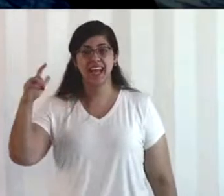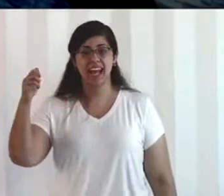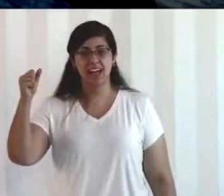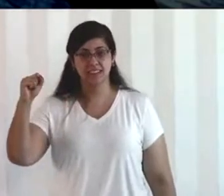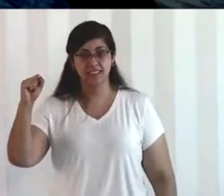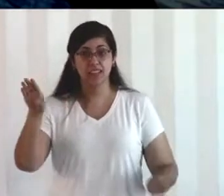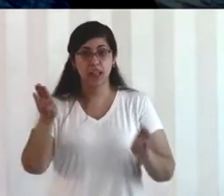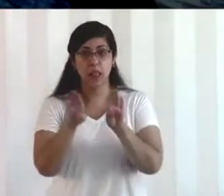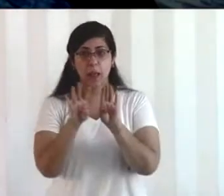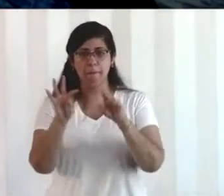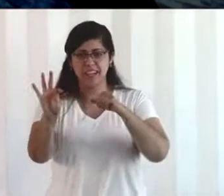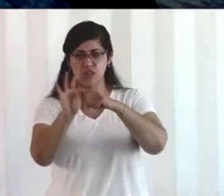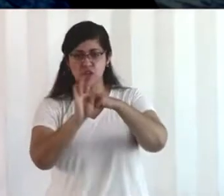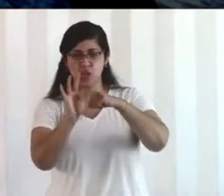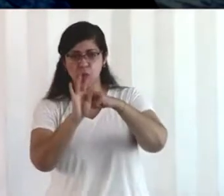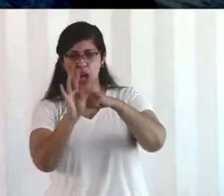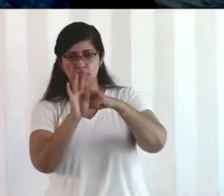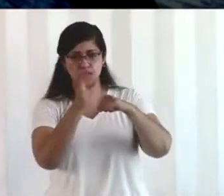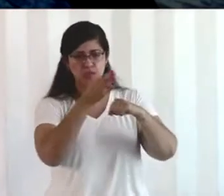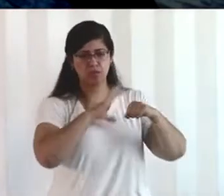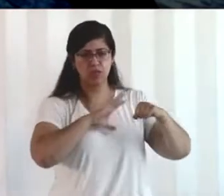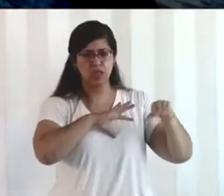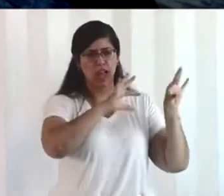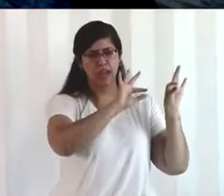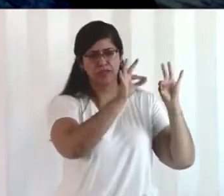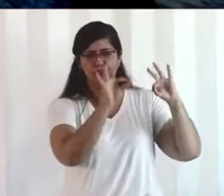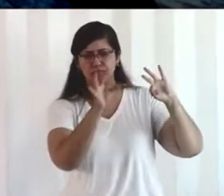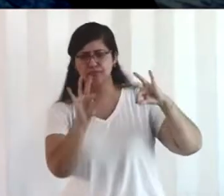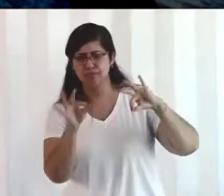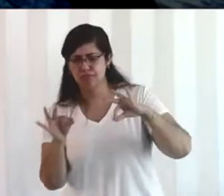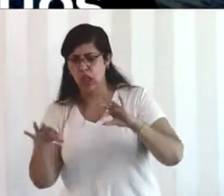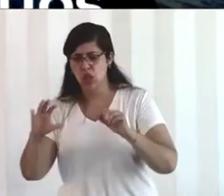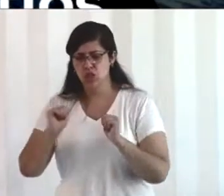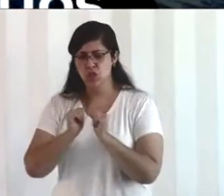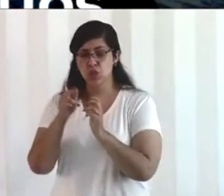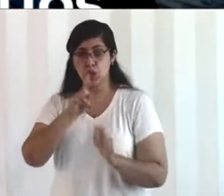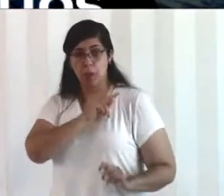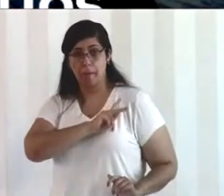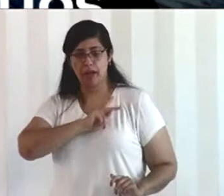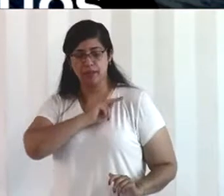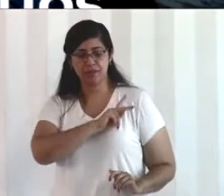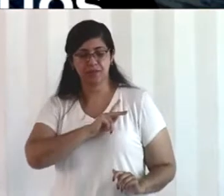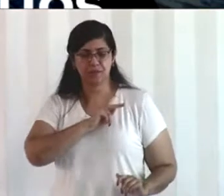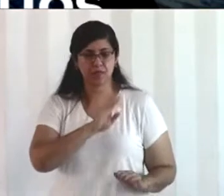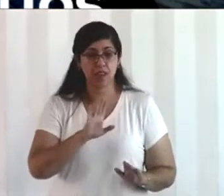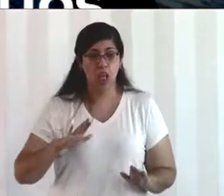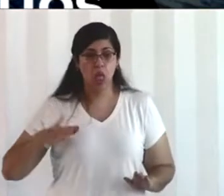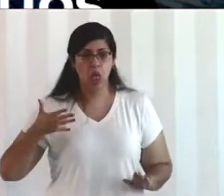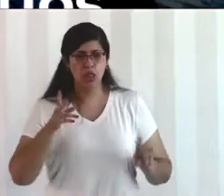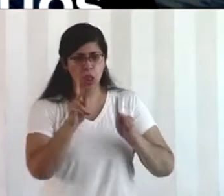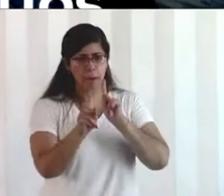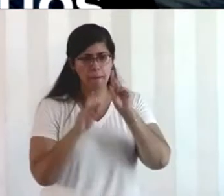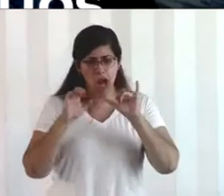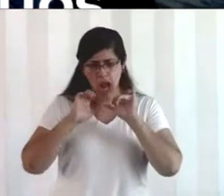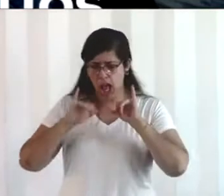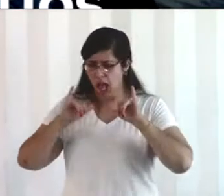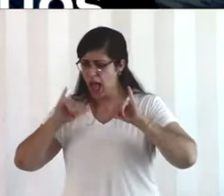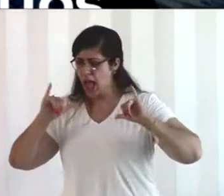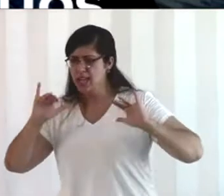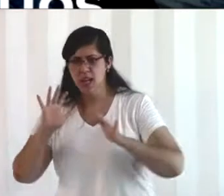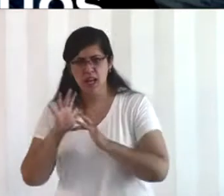palavra, testemunhando aos judeus que o Cristo é Jesus. Opondo-se eles e